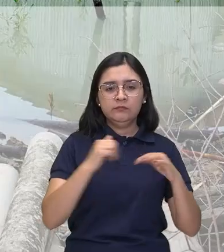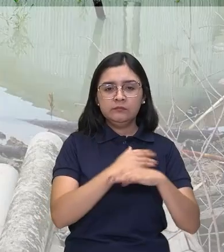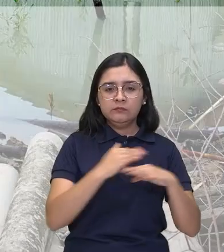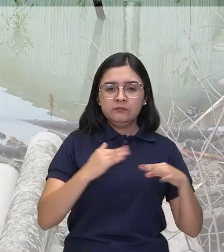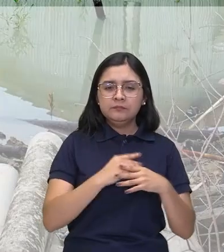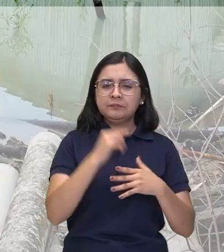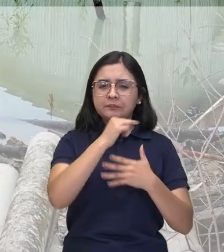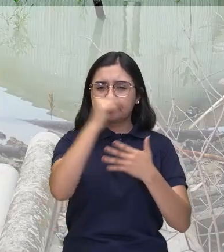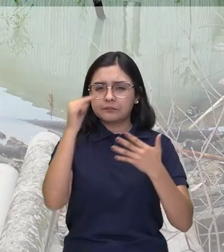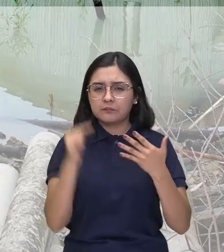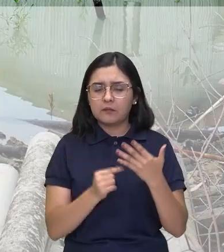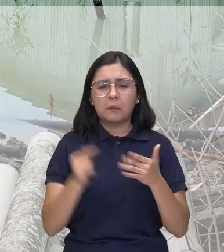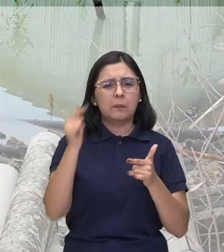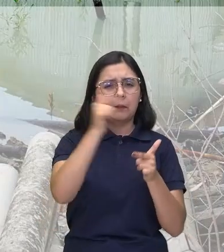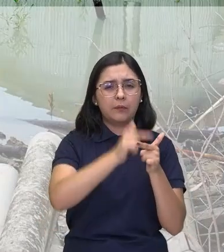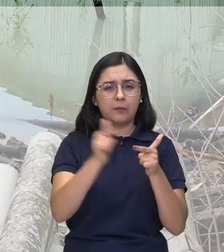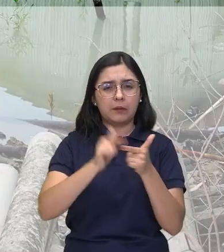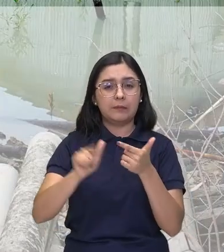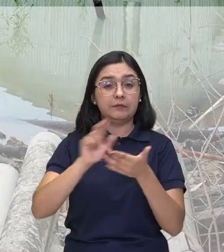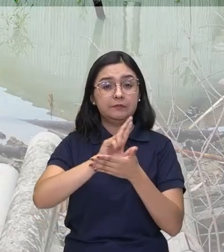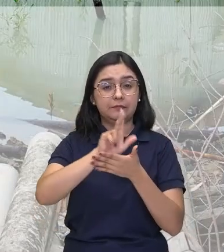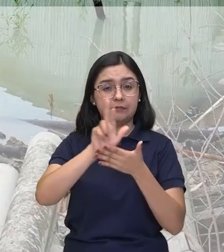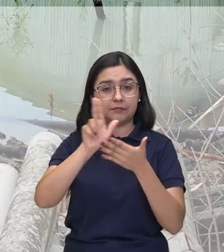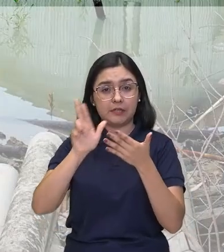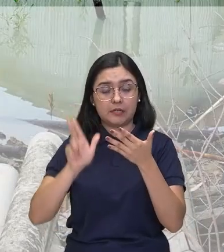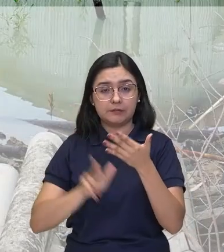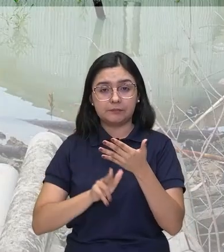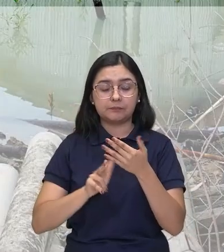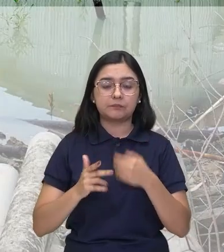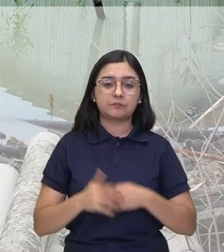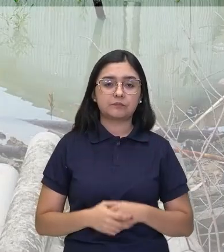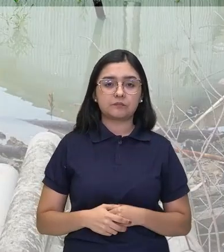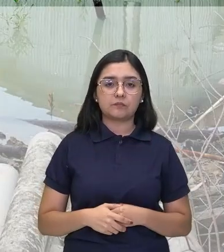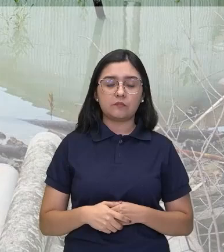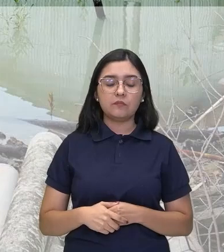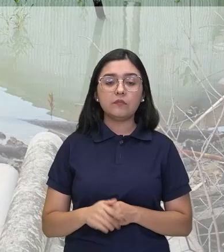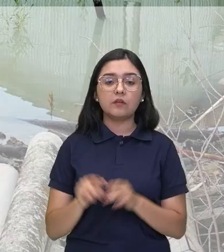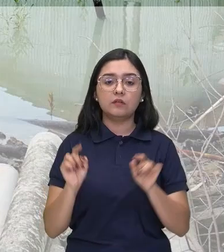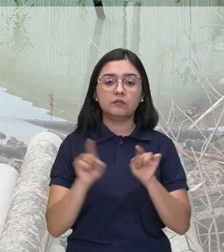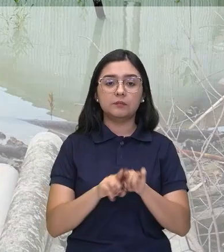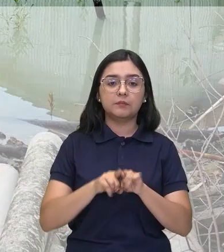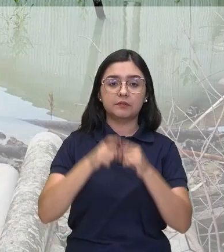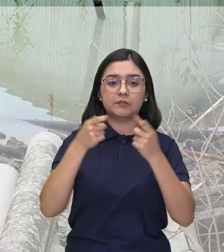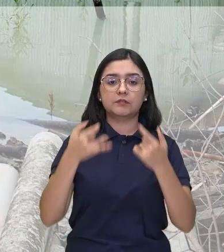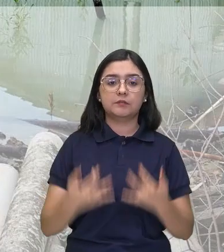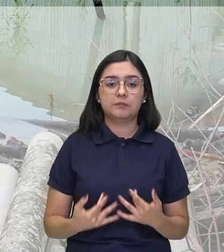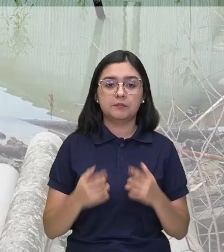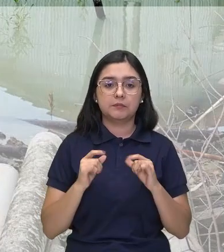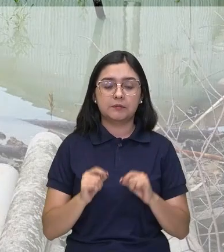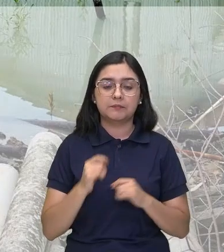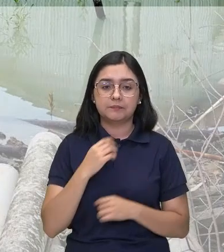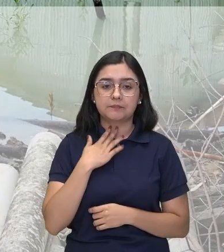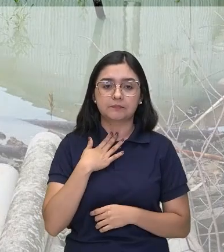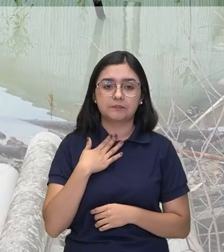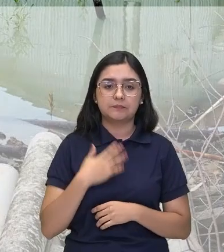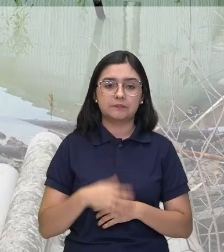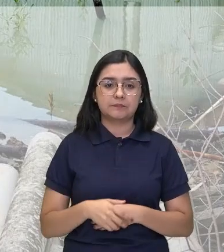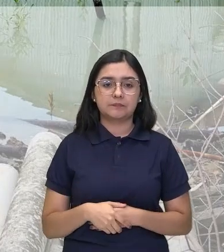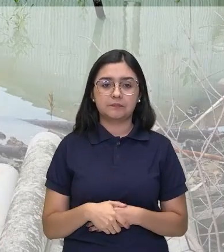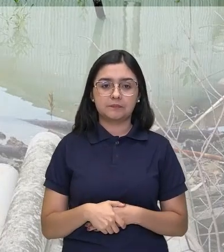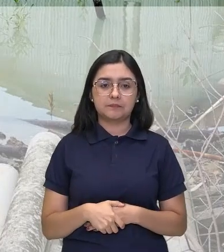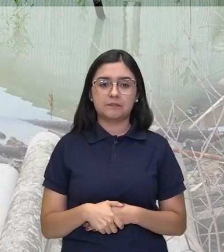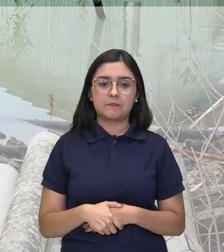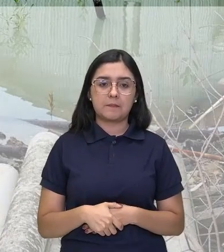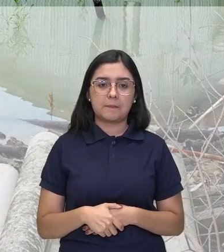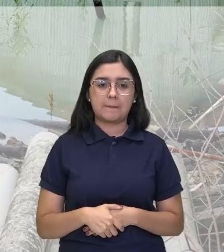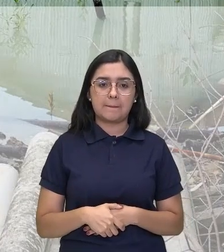cadeia, né, professor, de problema, né? E outra coisa, o que nós estamos falando aqui não é uma realidade